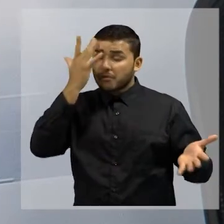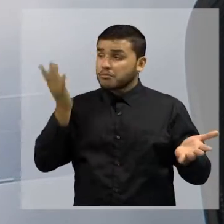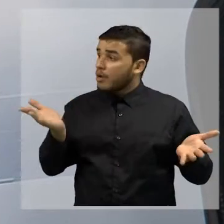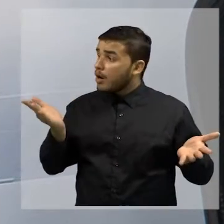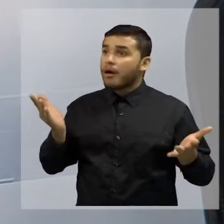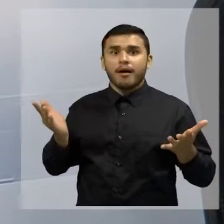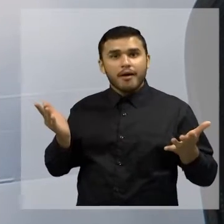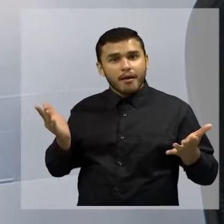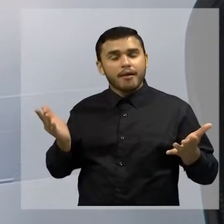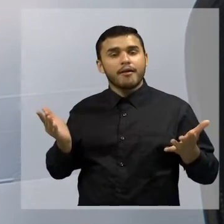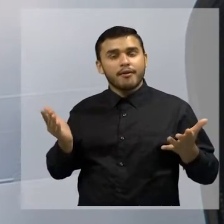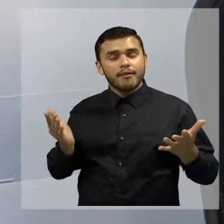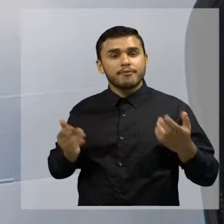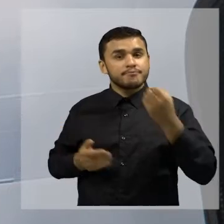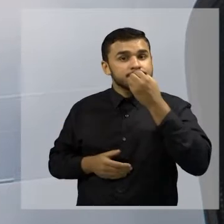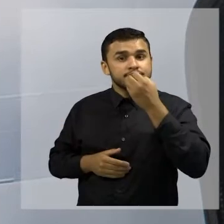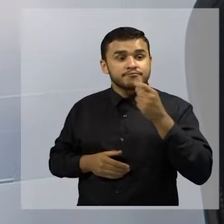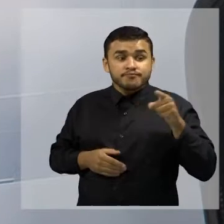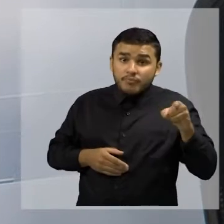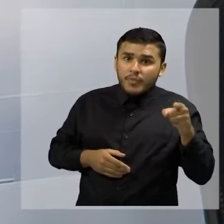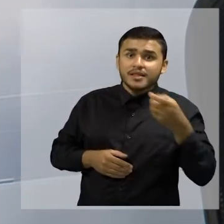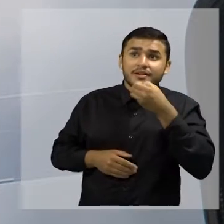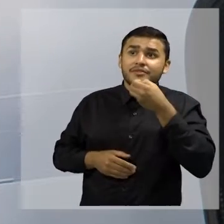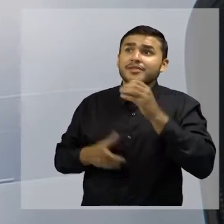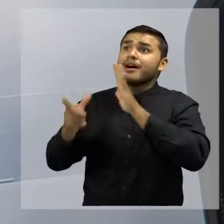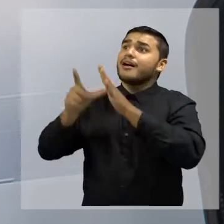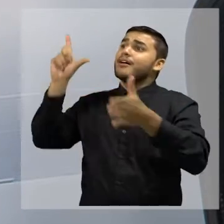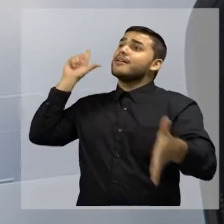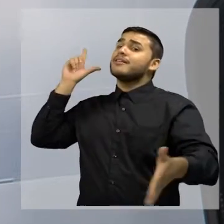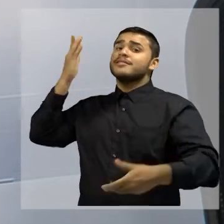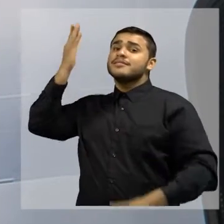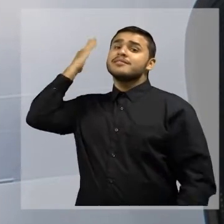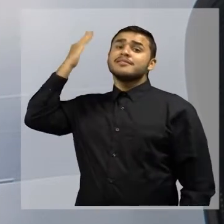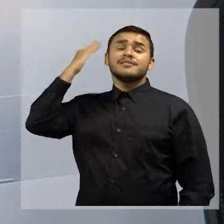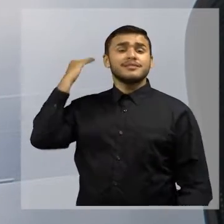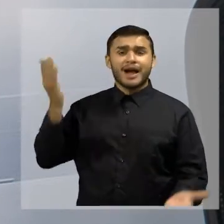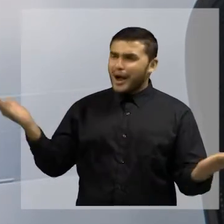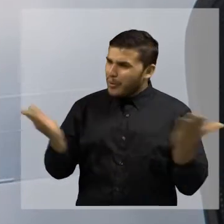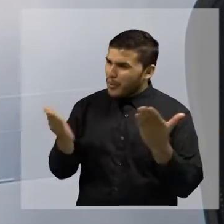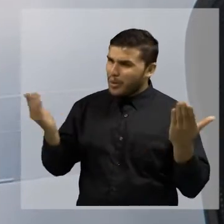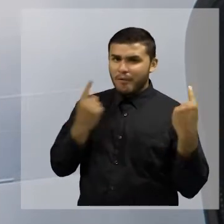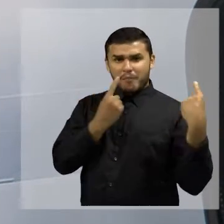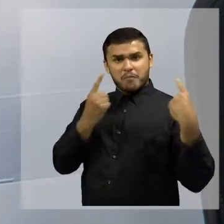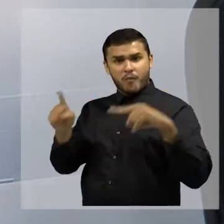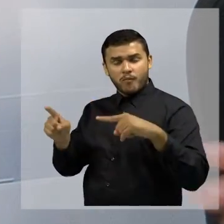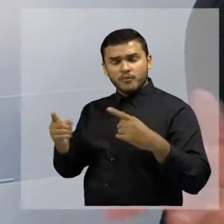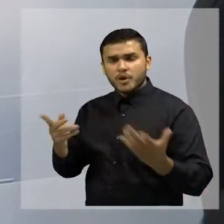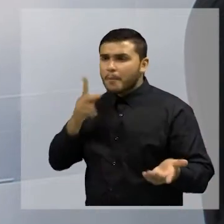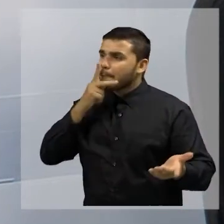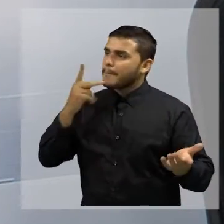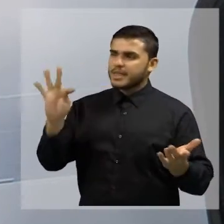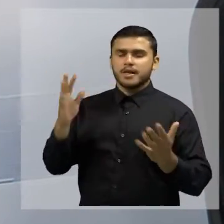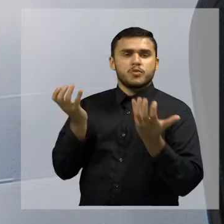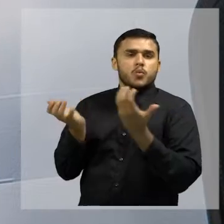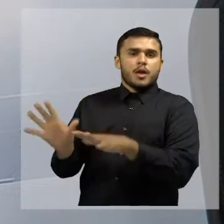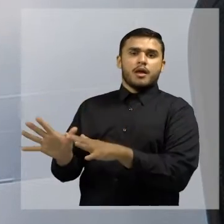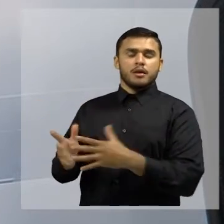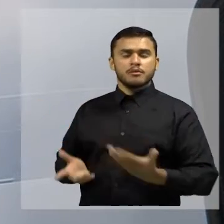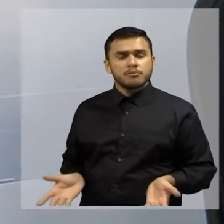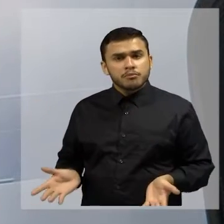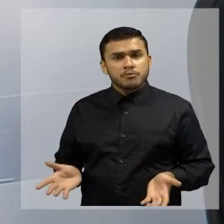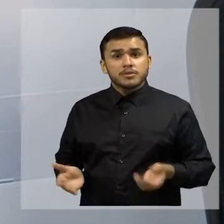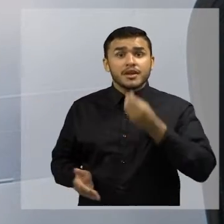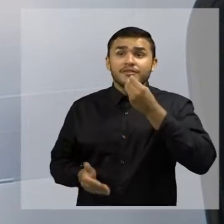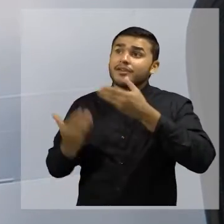com duas candidaturas, porque os governos fernandistas, os governos de Lula e Dilma, eles, na sua essência, são muito próximos, eles